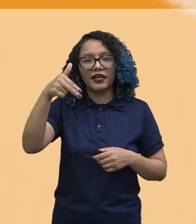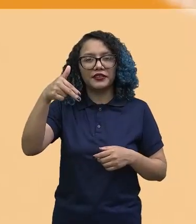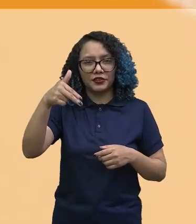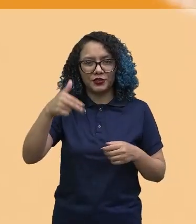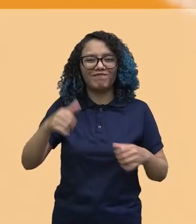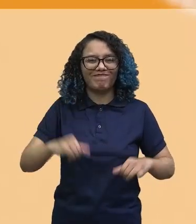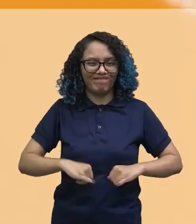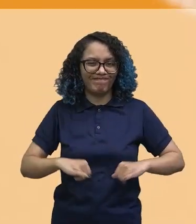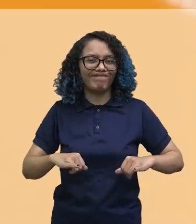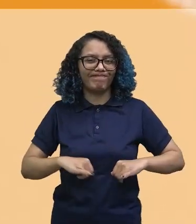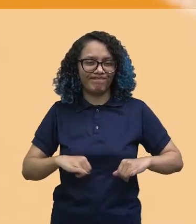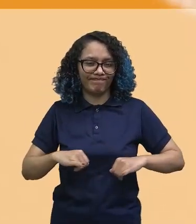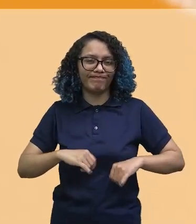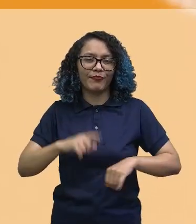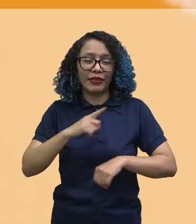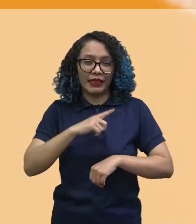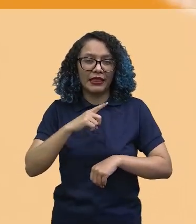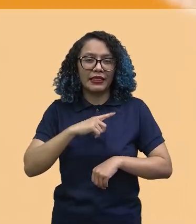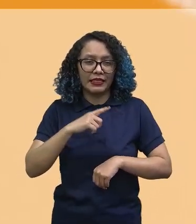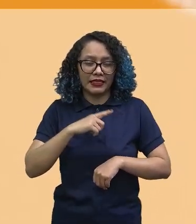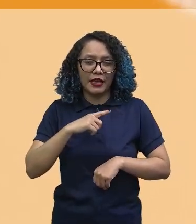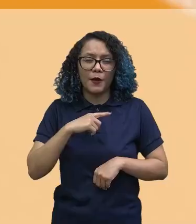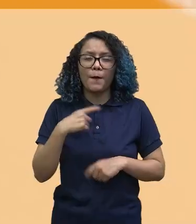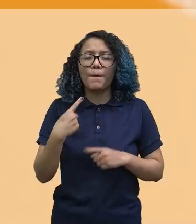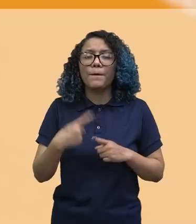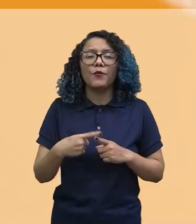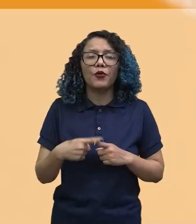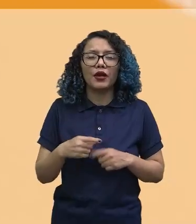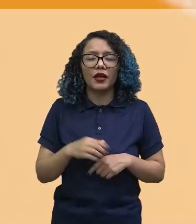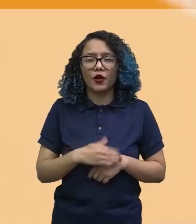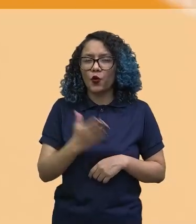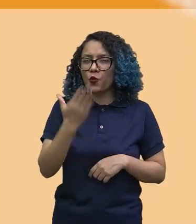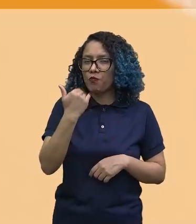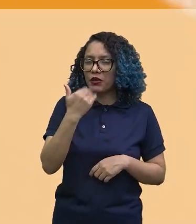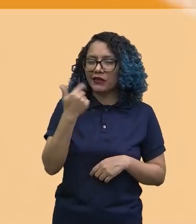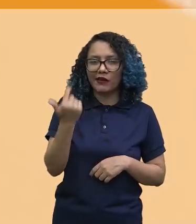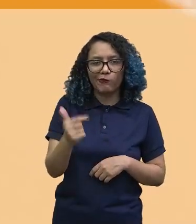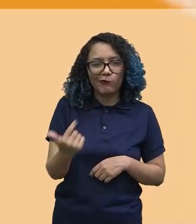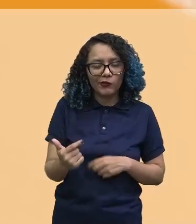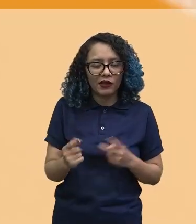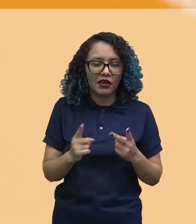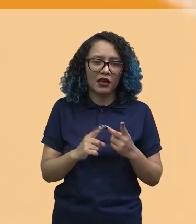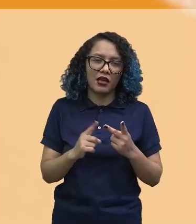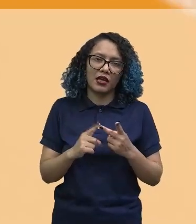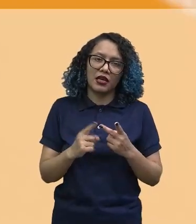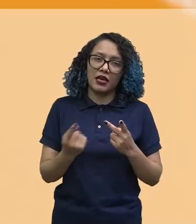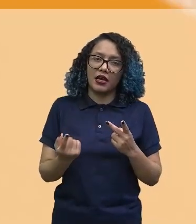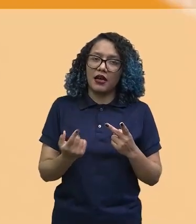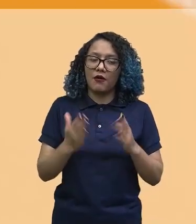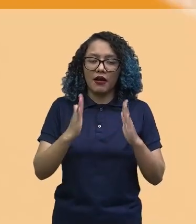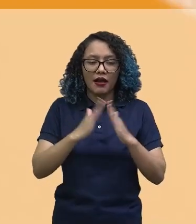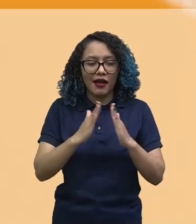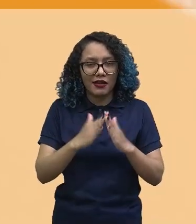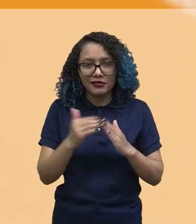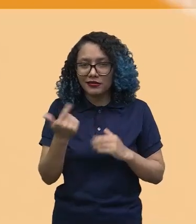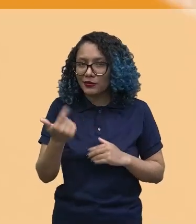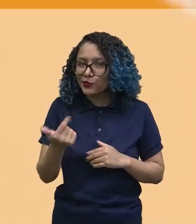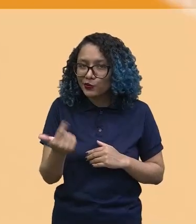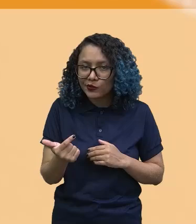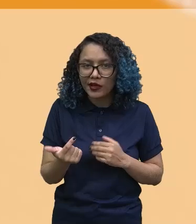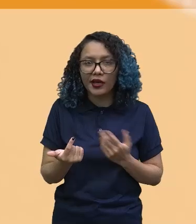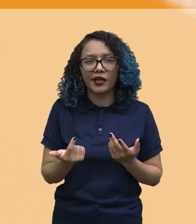né, com a falta de alimentação, a falta de moradia para essas pessoas